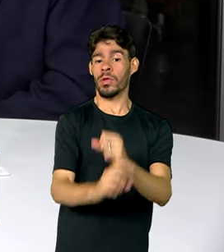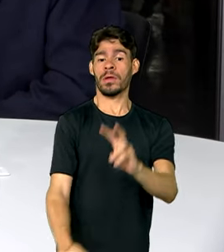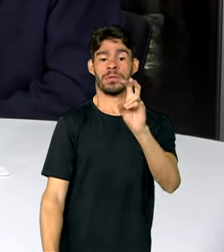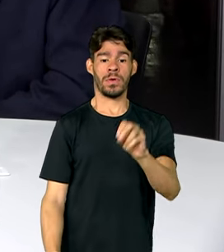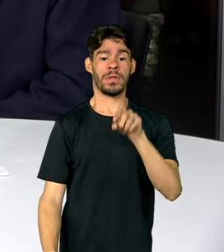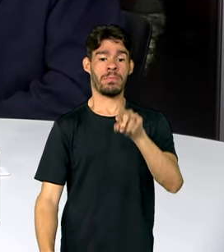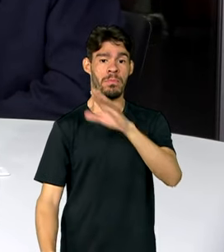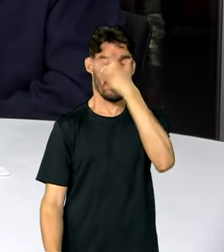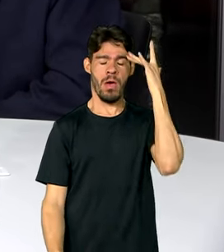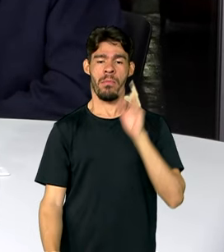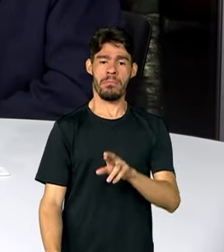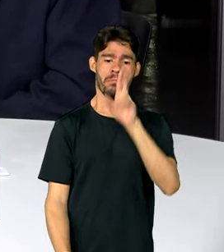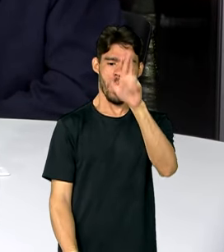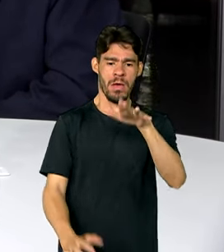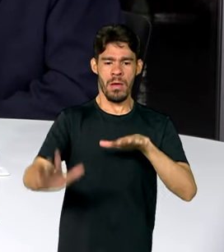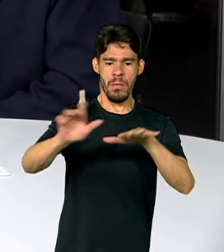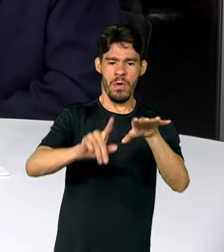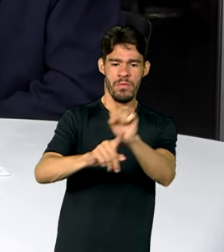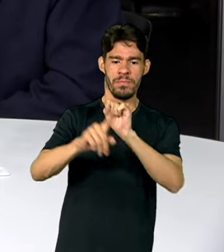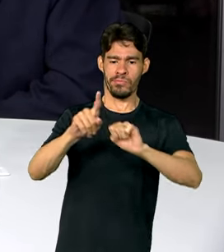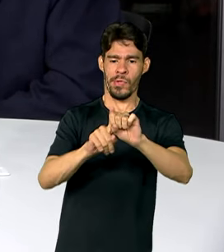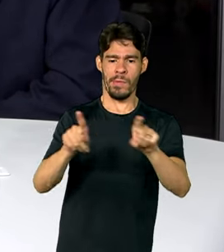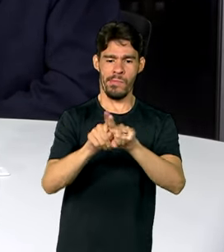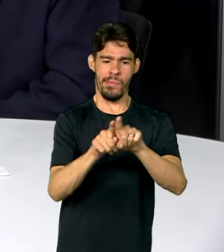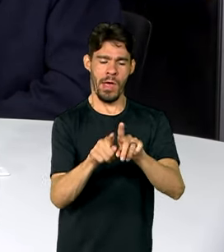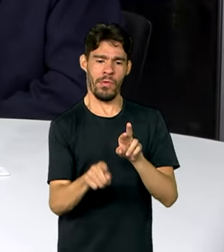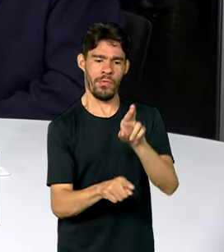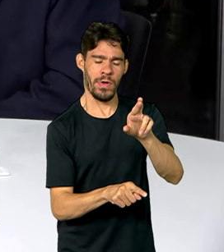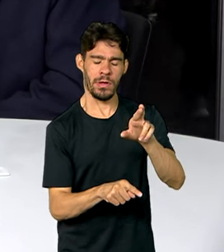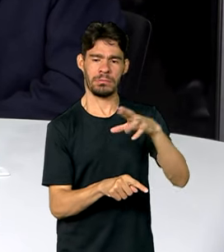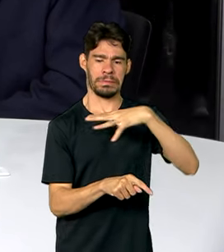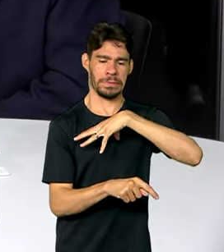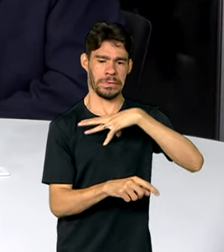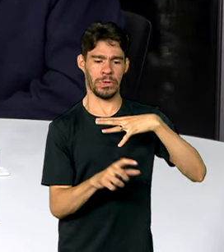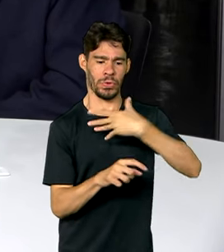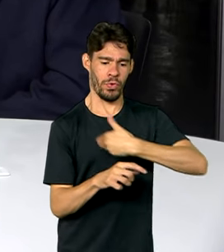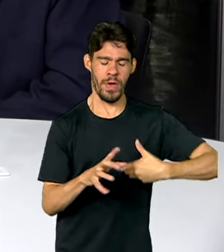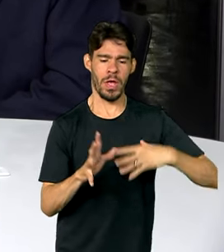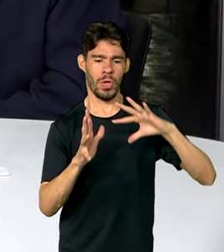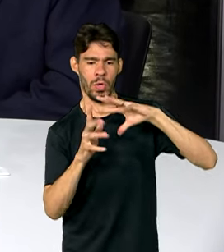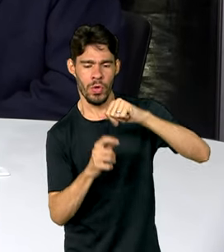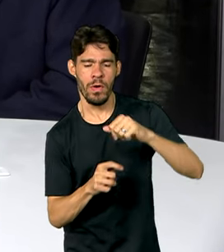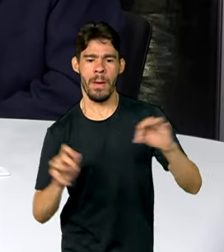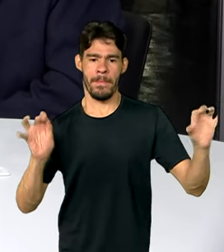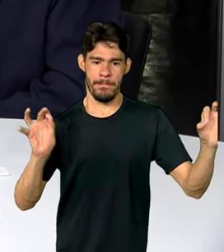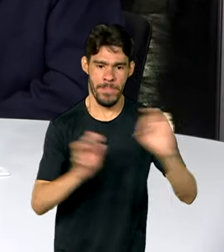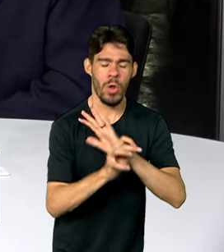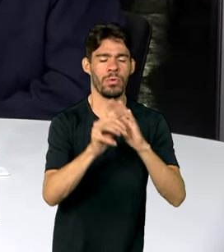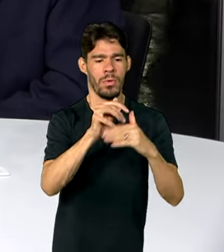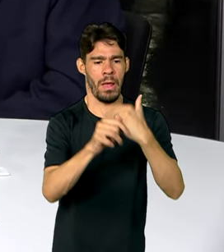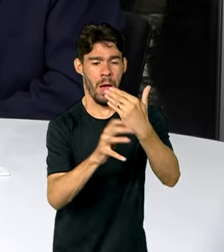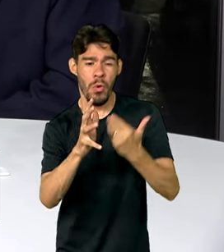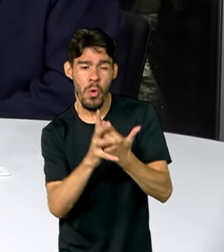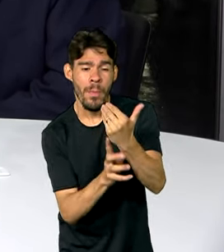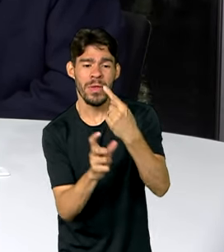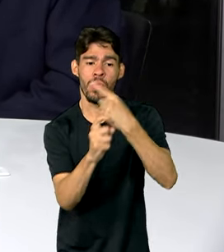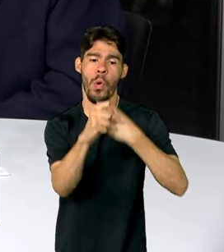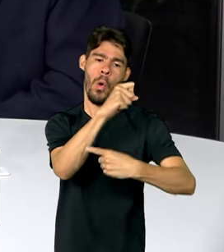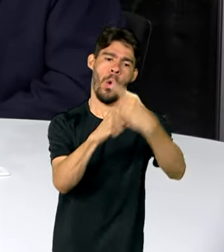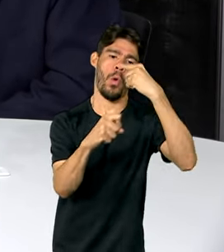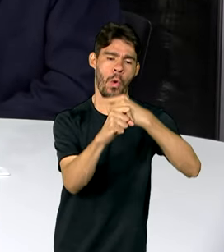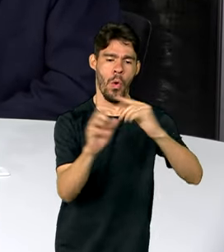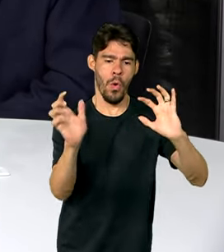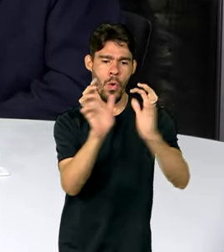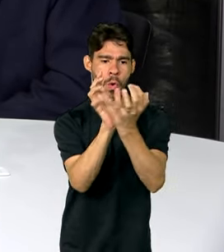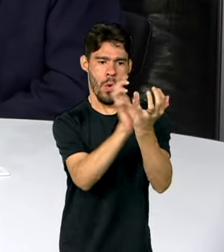entre representantes de movimentos sociais e de governos do mundo todo. Eles vão concluir um processo que começou há um ano com